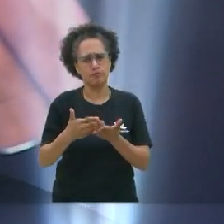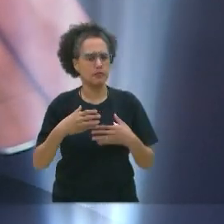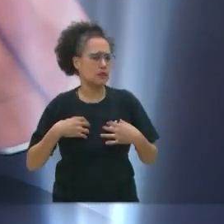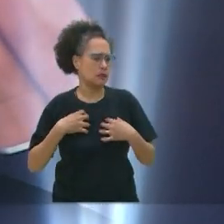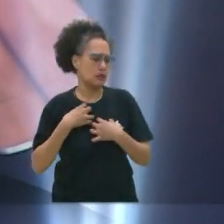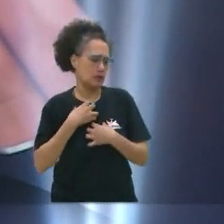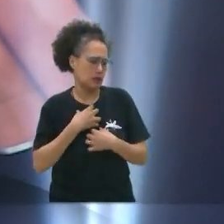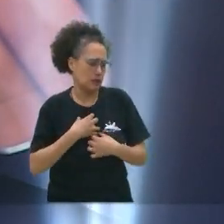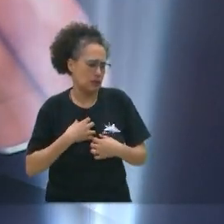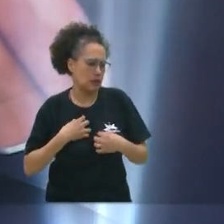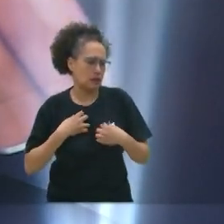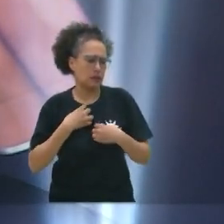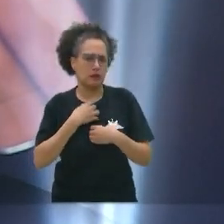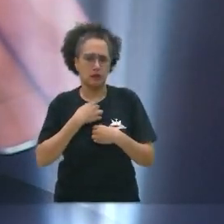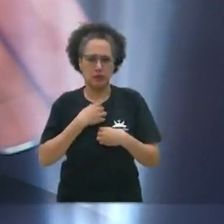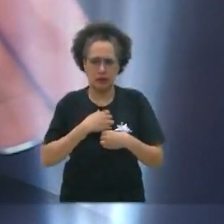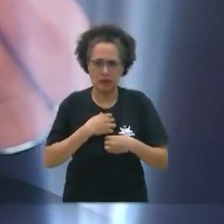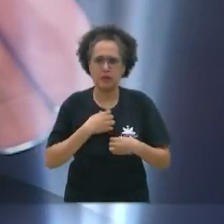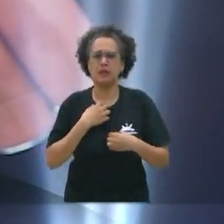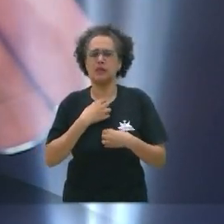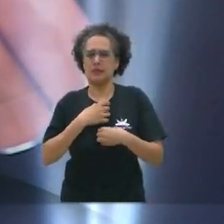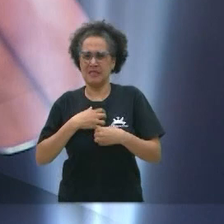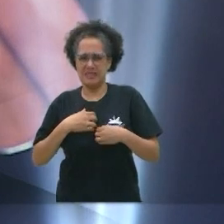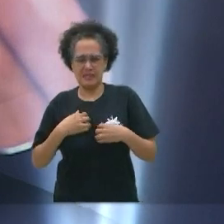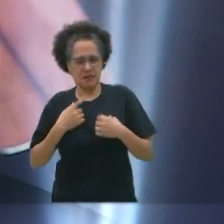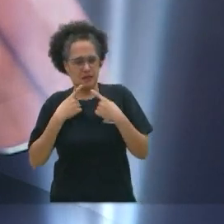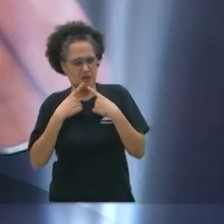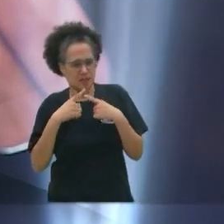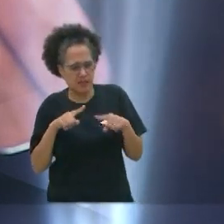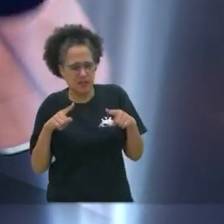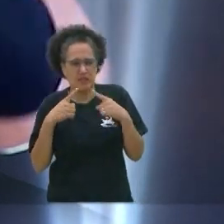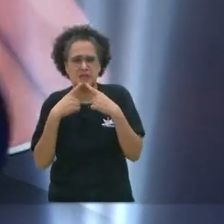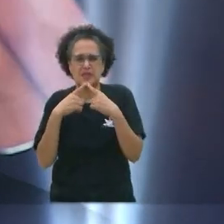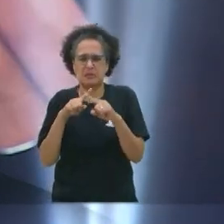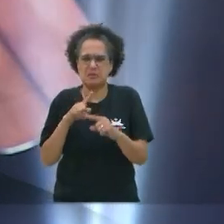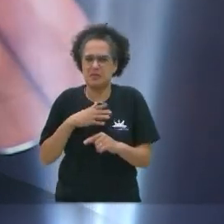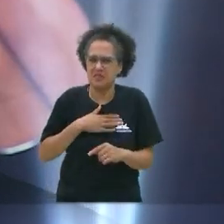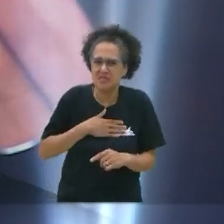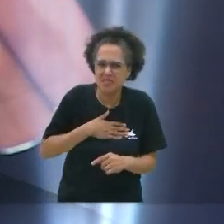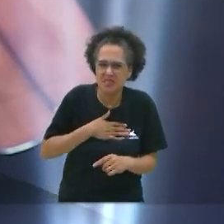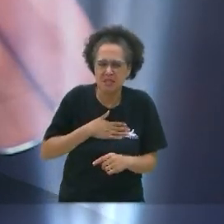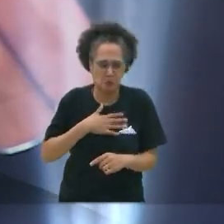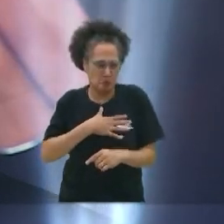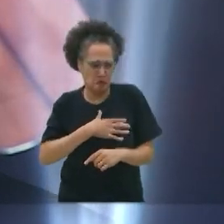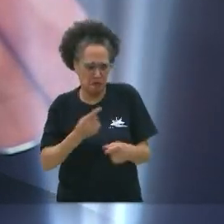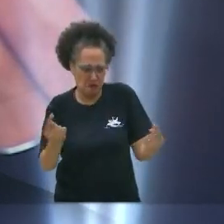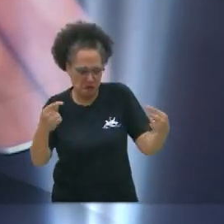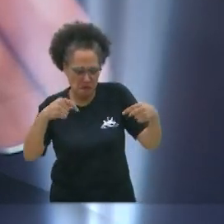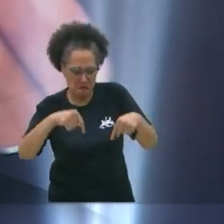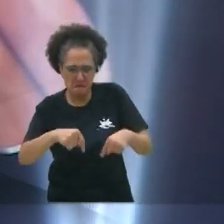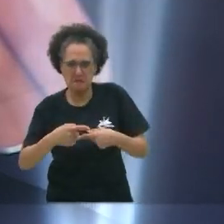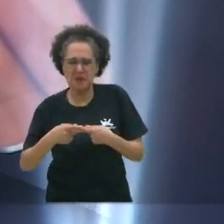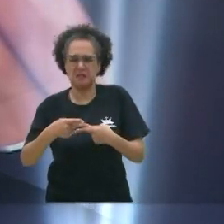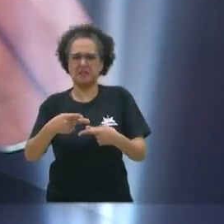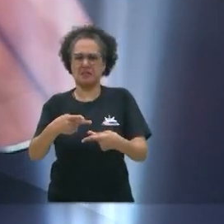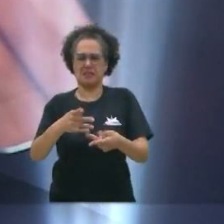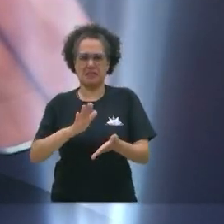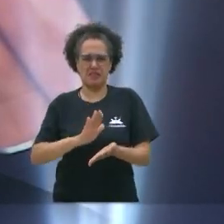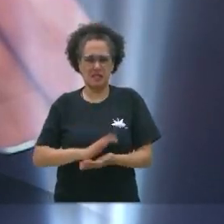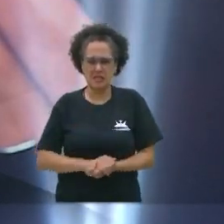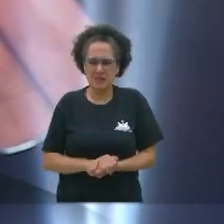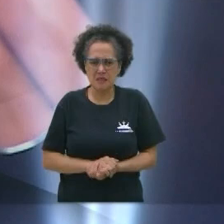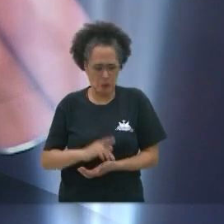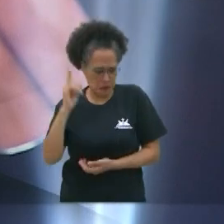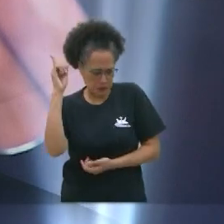remoer, a reclamar: nossa, meus filhos não vêm mais me visitar, nossa, está